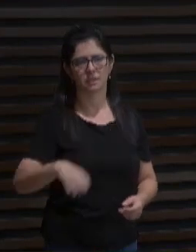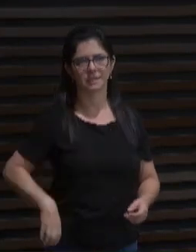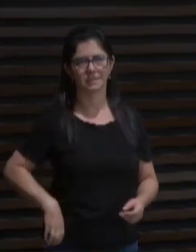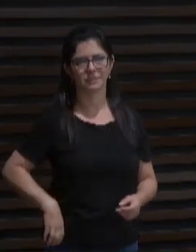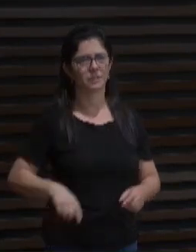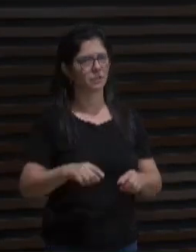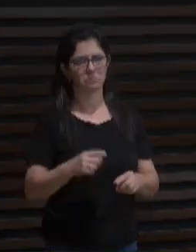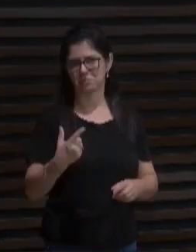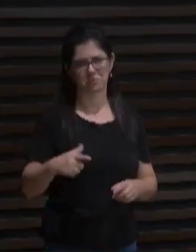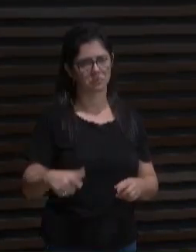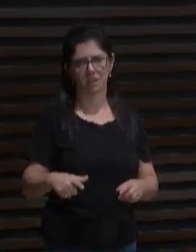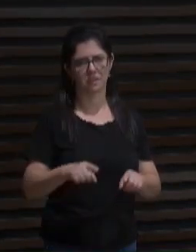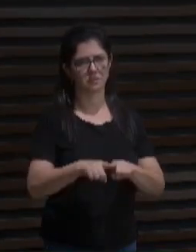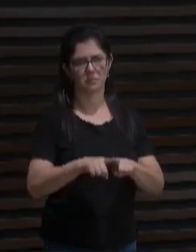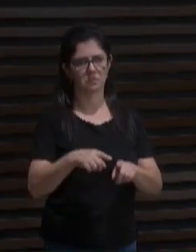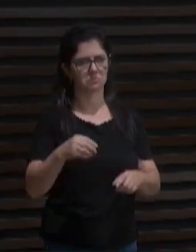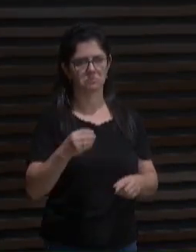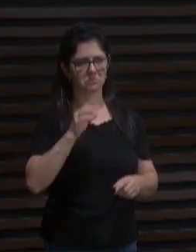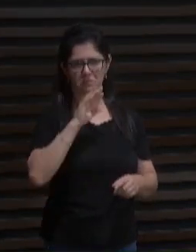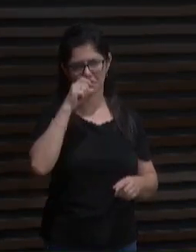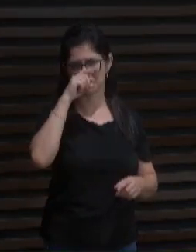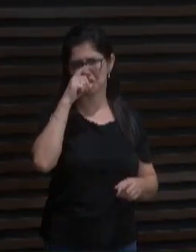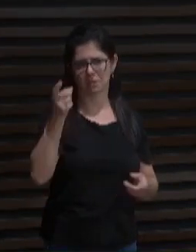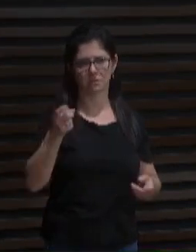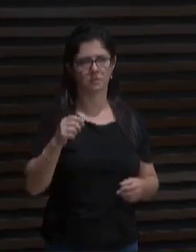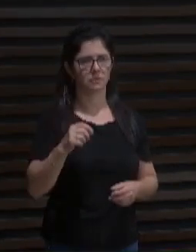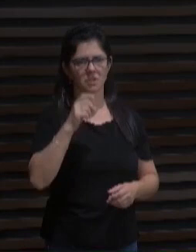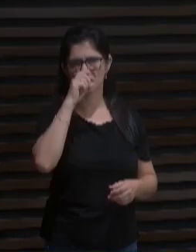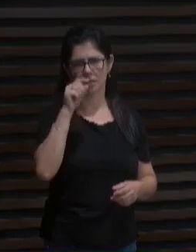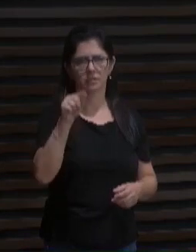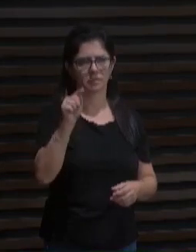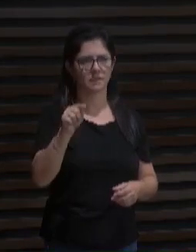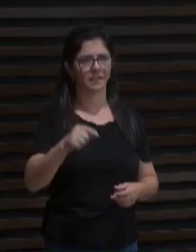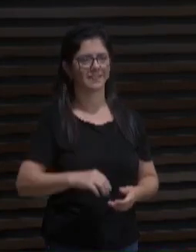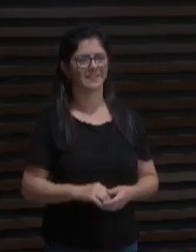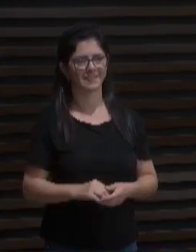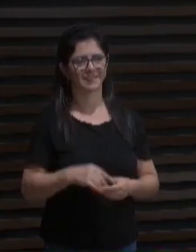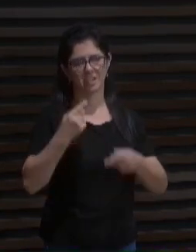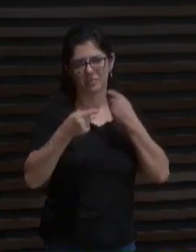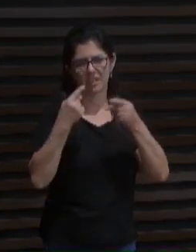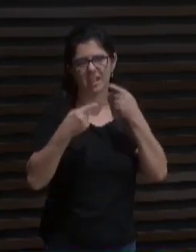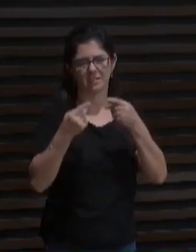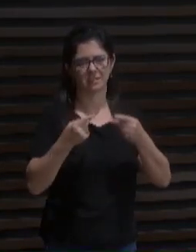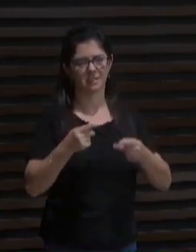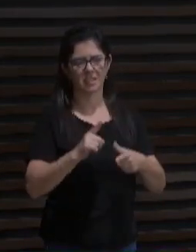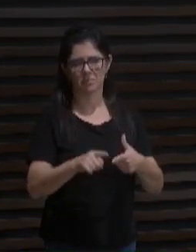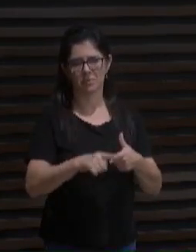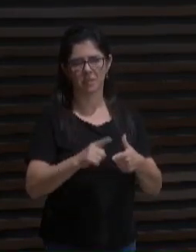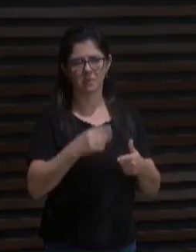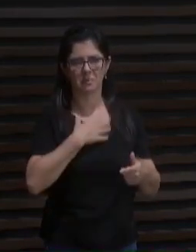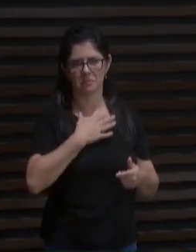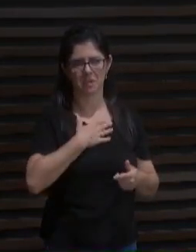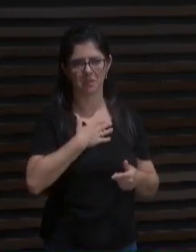você. É verdade, não é verdade? O outro, sempre o problema não é meu, é da minha esposa ou da minha filha. Lá em casa eu brinco assim, né? O